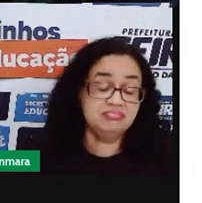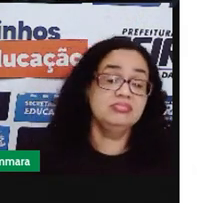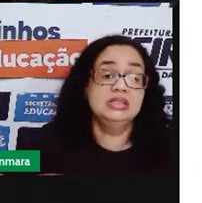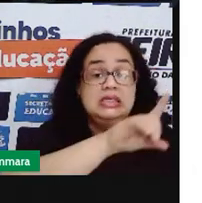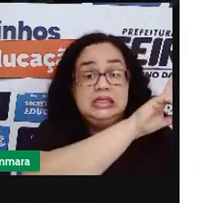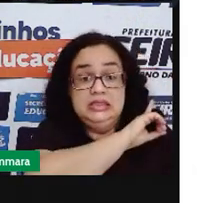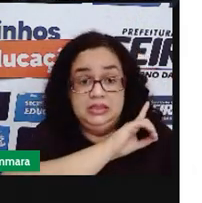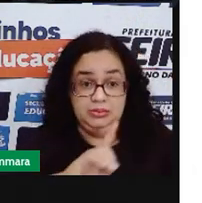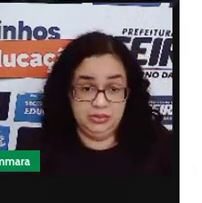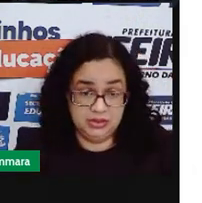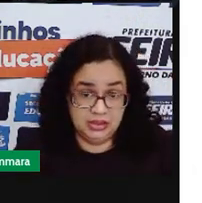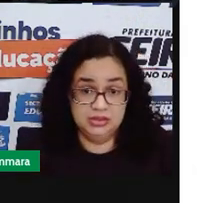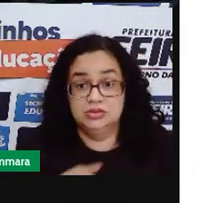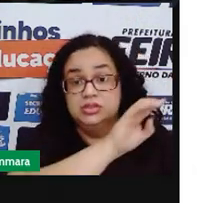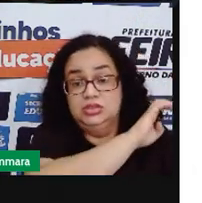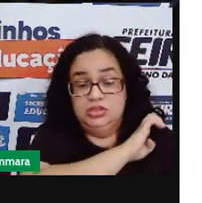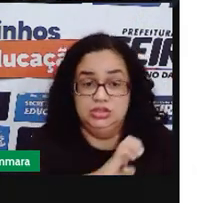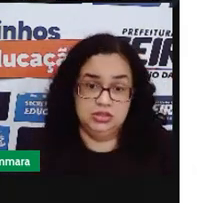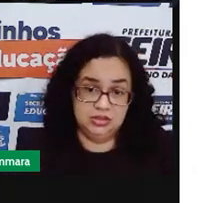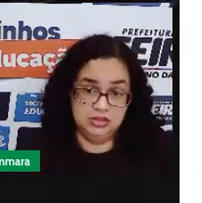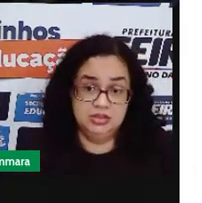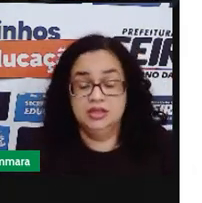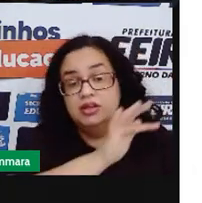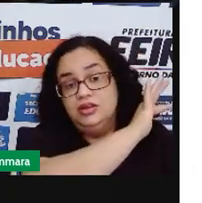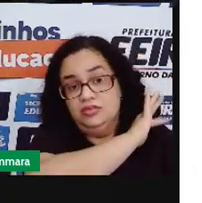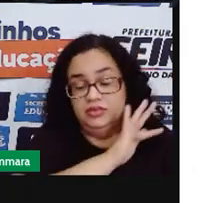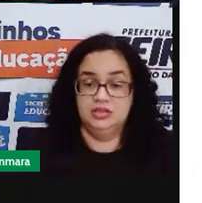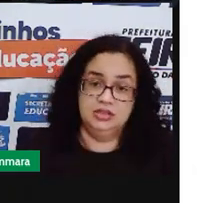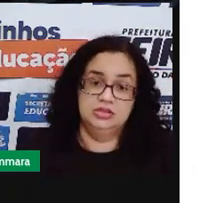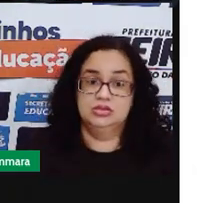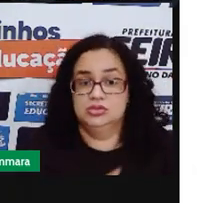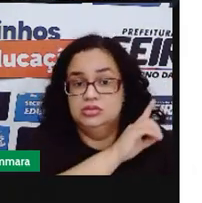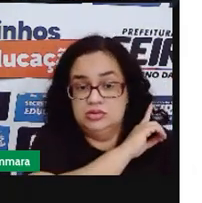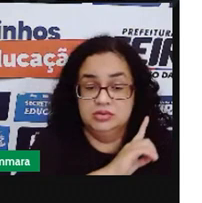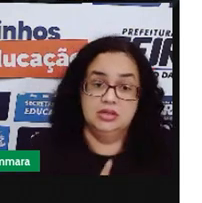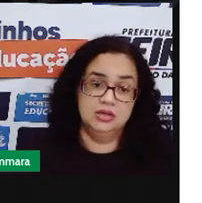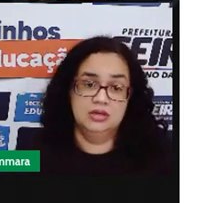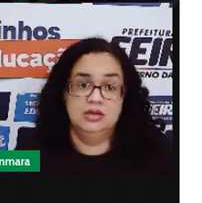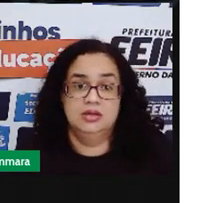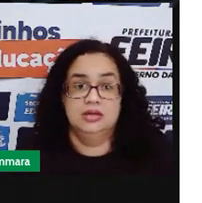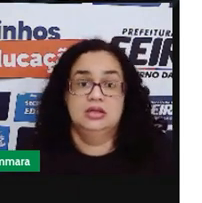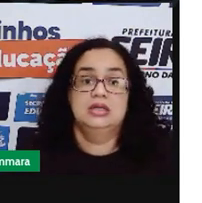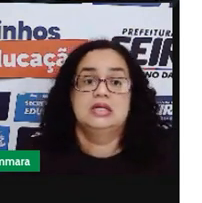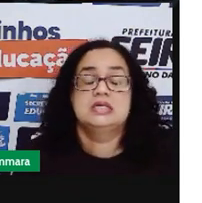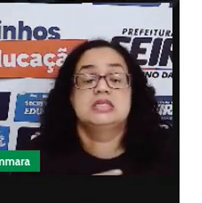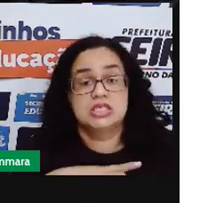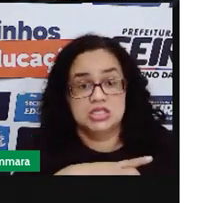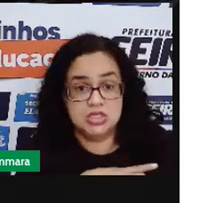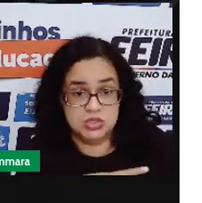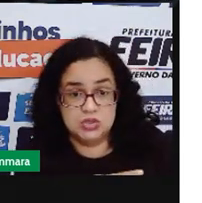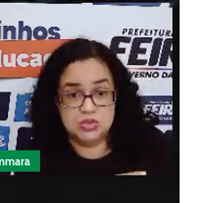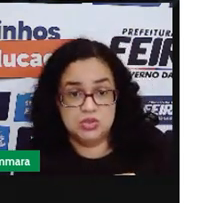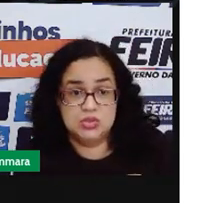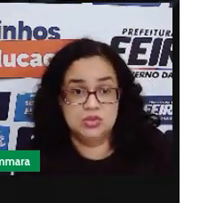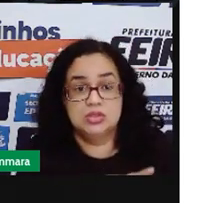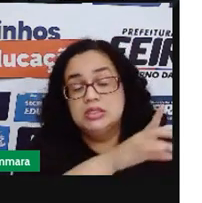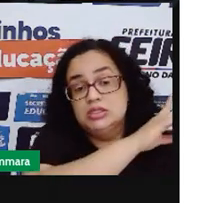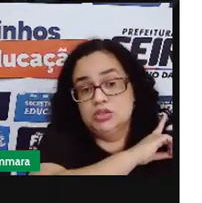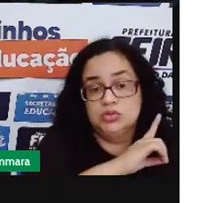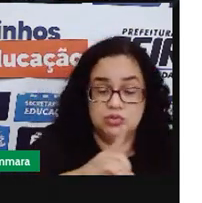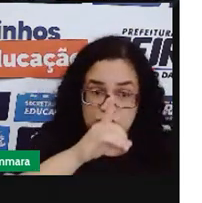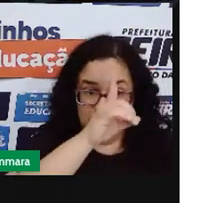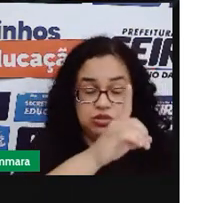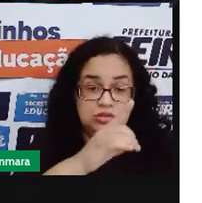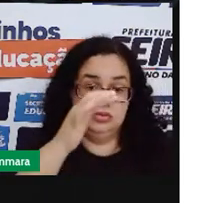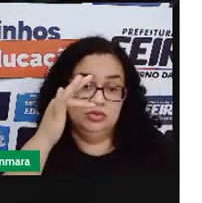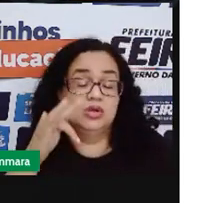deputados estaduais, federais e os distritais. Esses deputados, eles só existem no Distrito